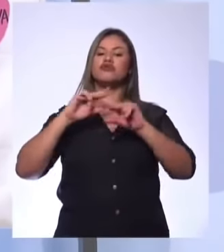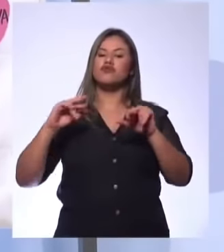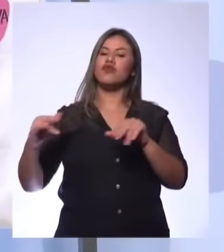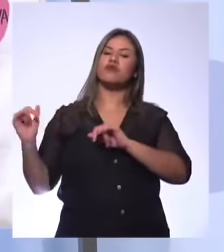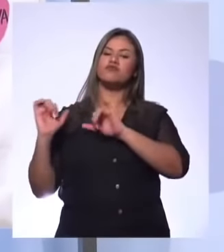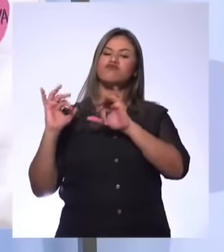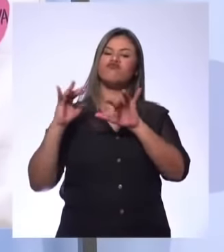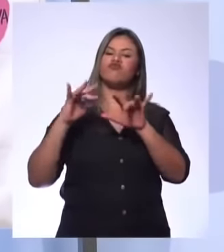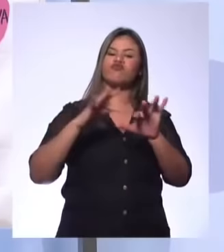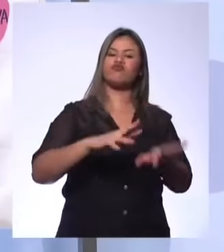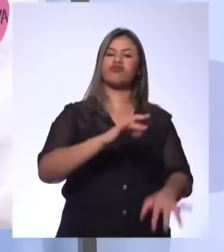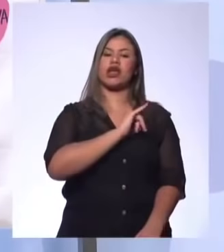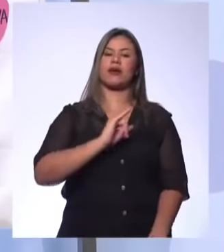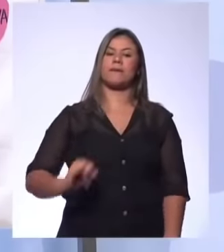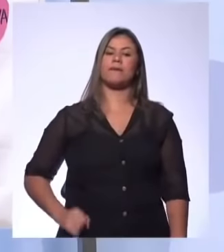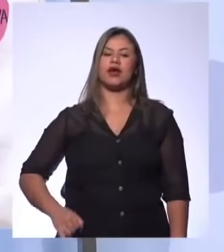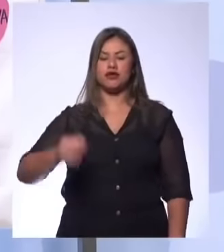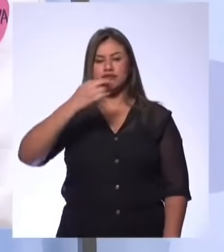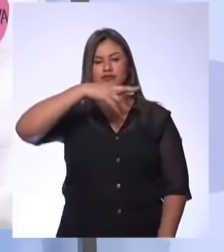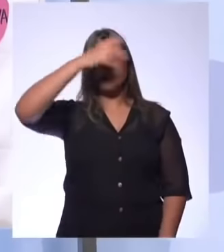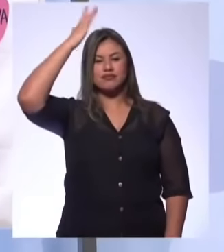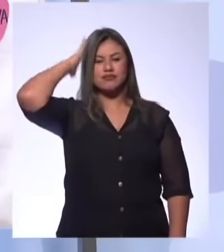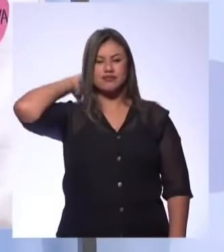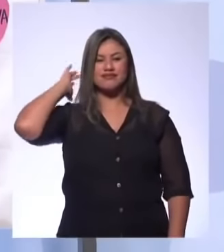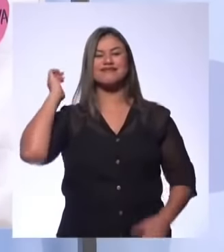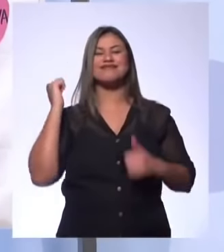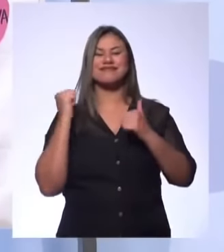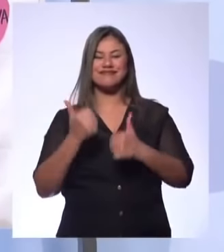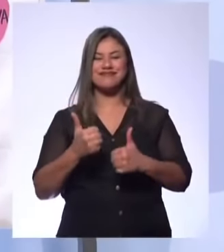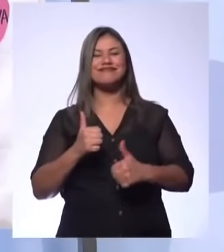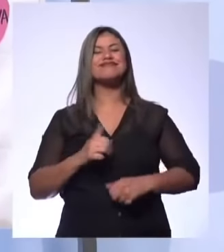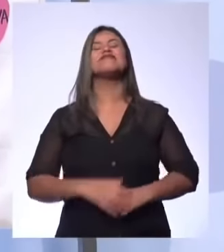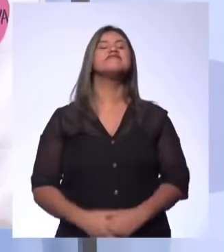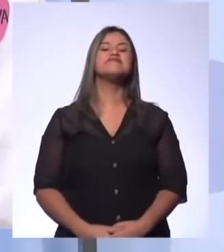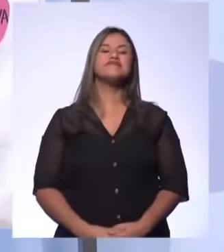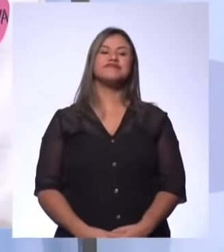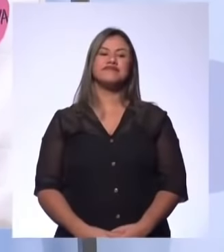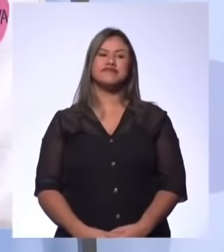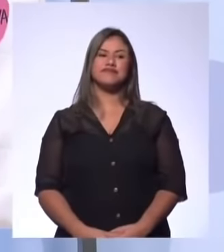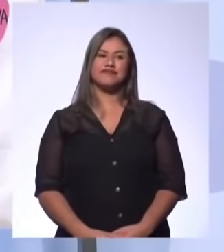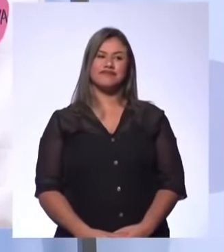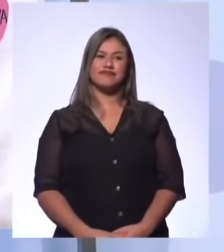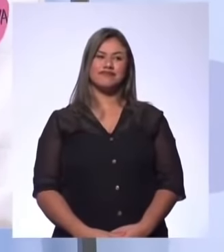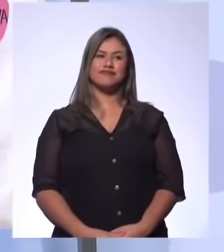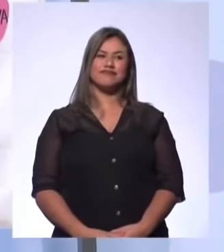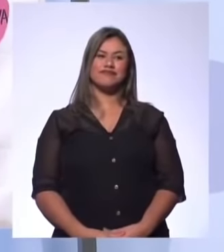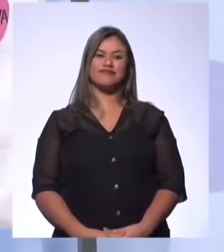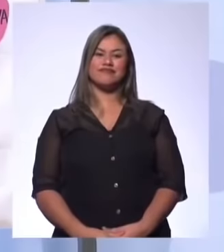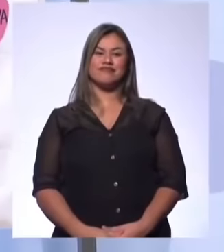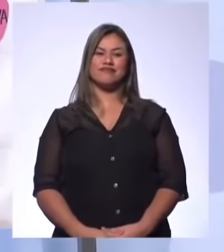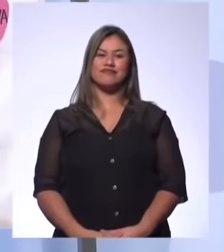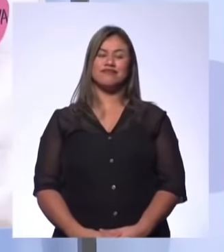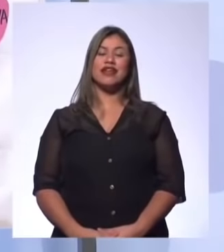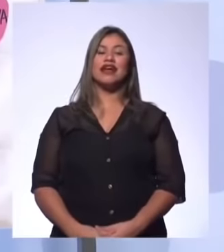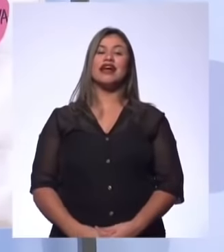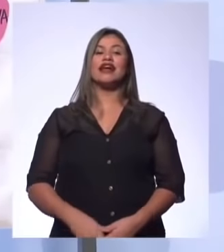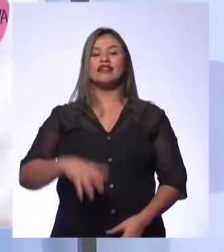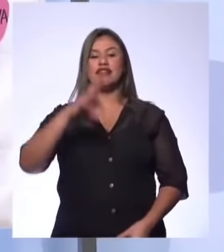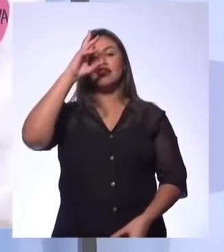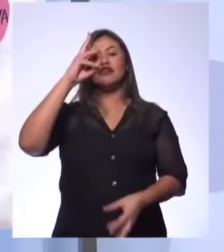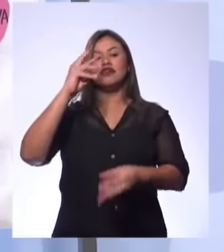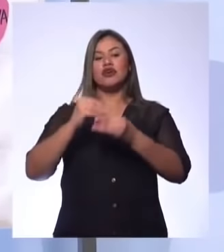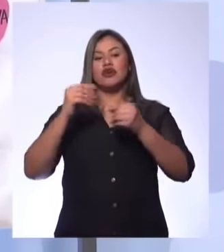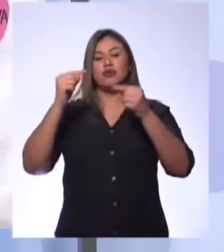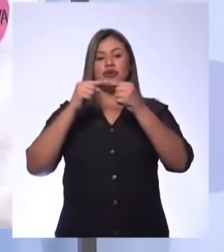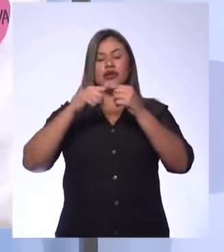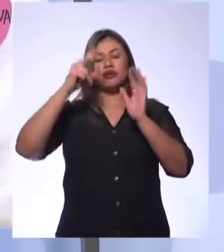não. Vários outros povos também chegaram, está bem? Então é isso. Aqui tem um resumão do que o professor Carlos leu.